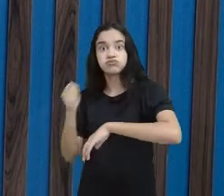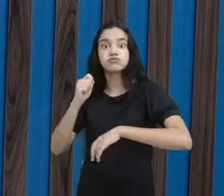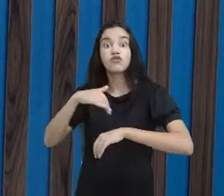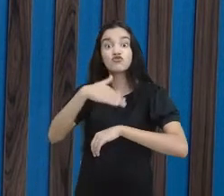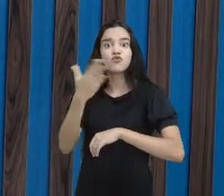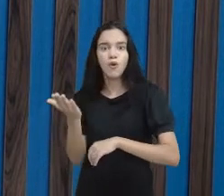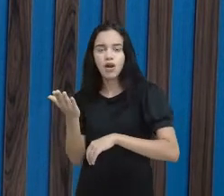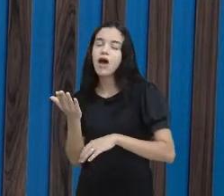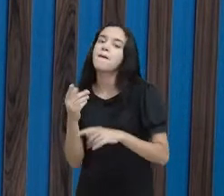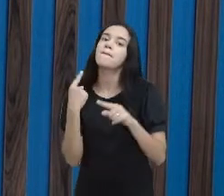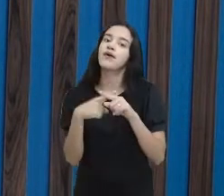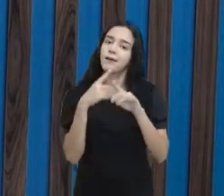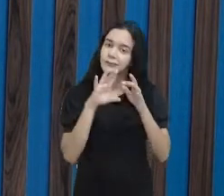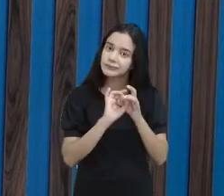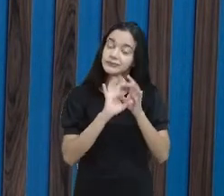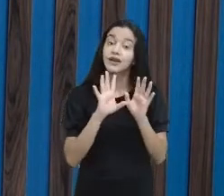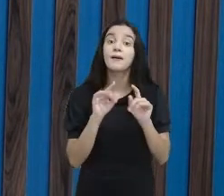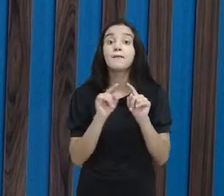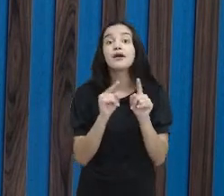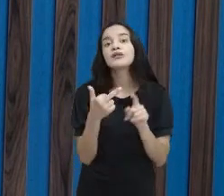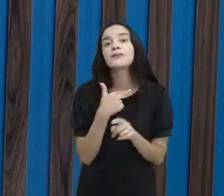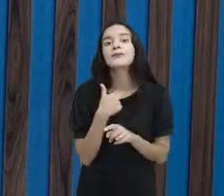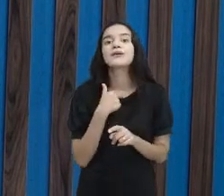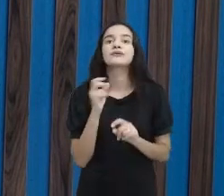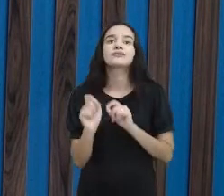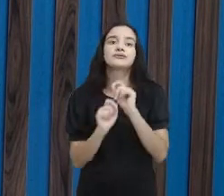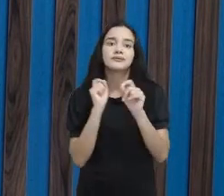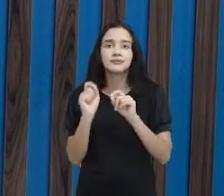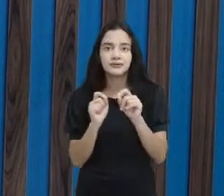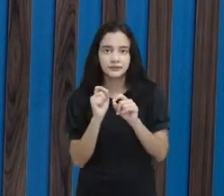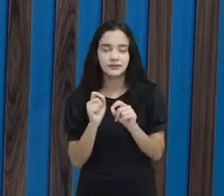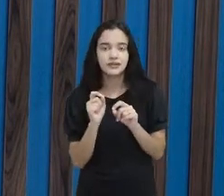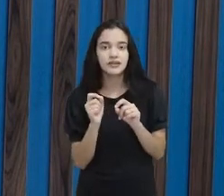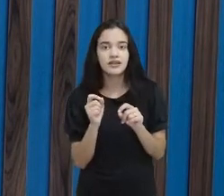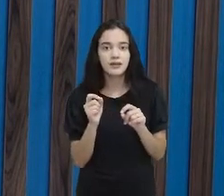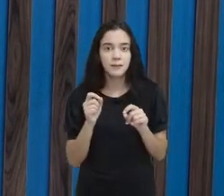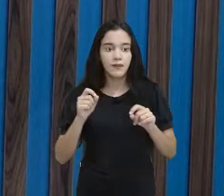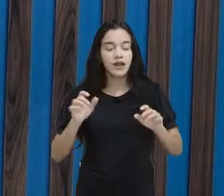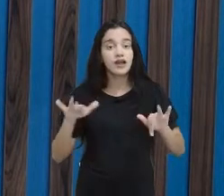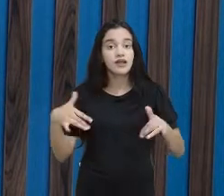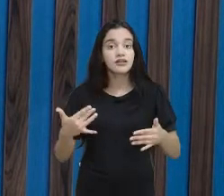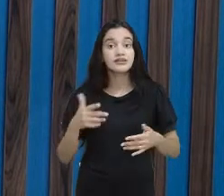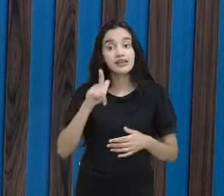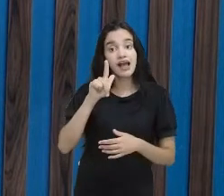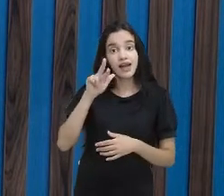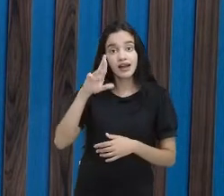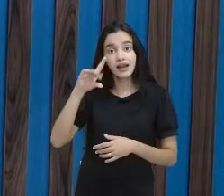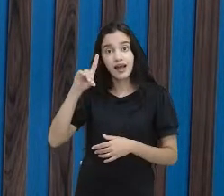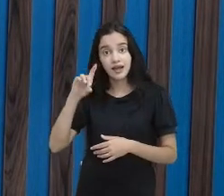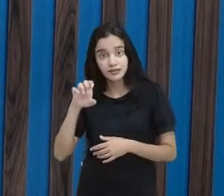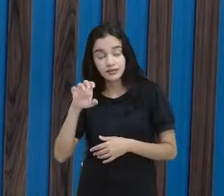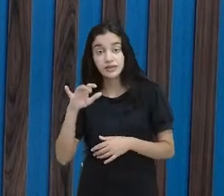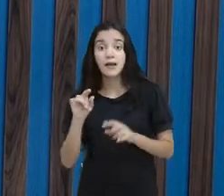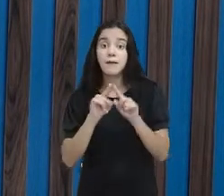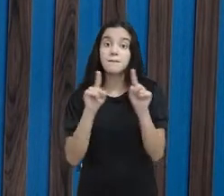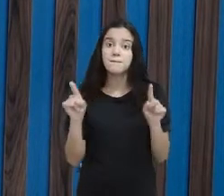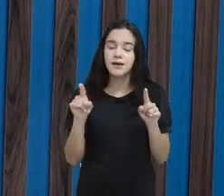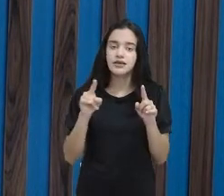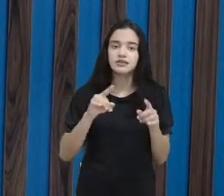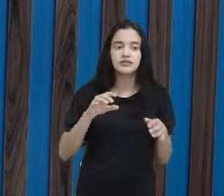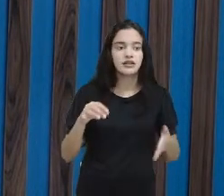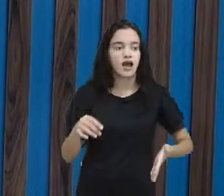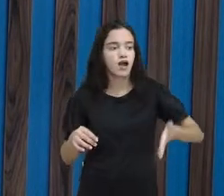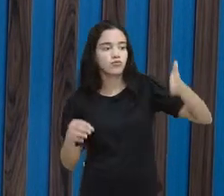Porque é permitido, né? O que não pode é a bola bater na grade. Lembra? Mas se de alguma forma a bola sai